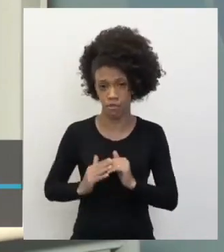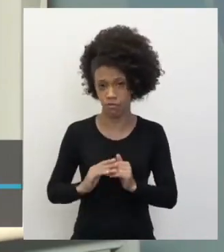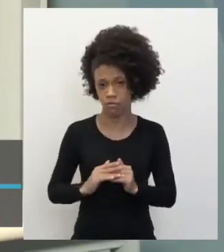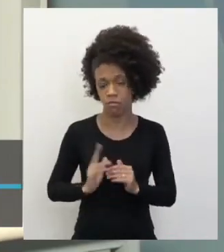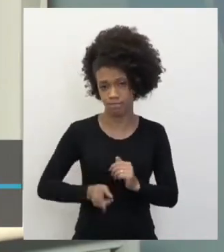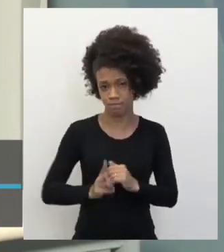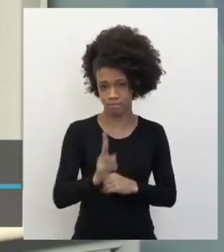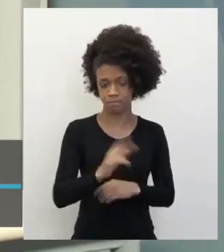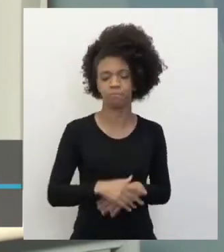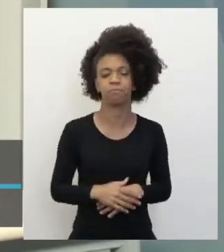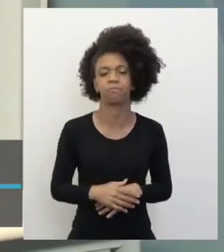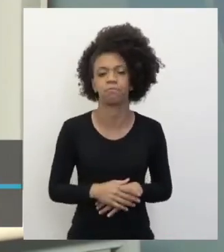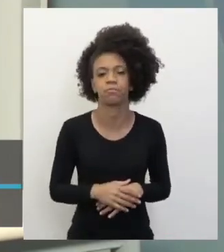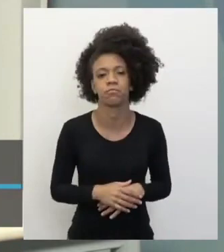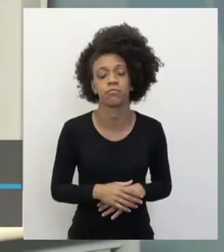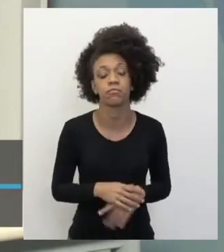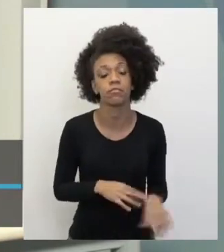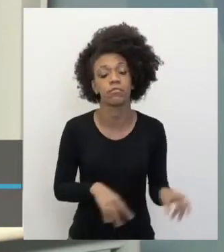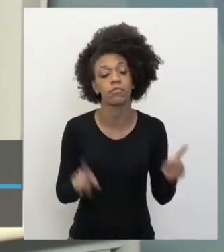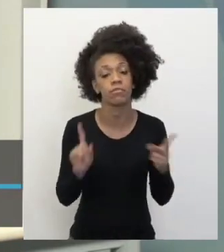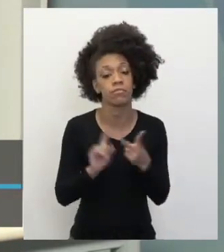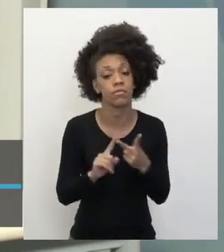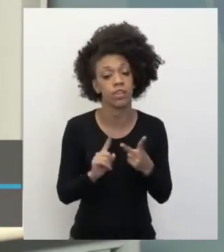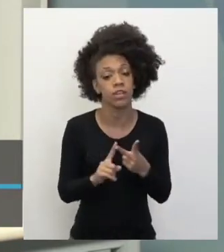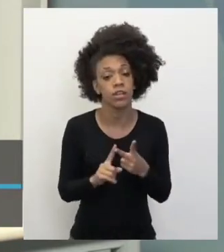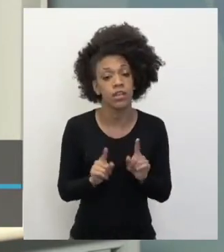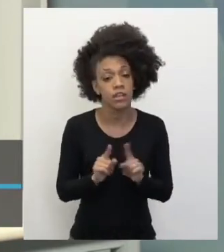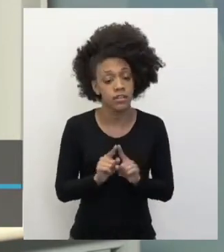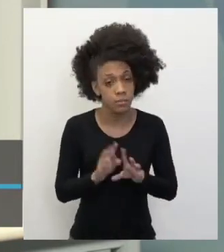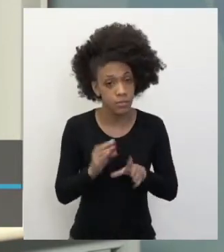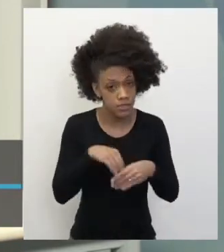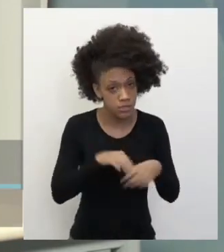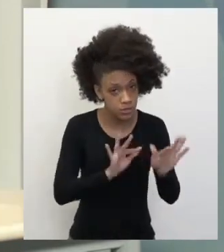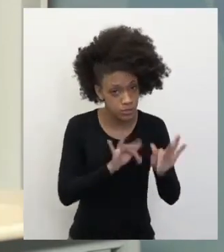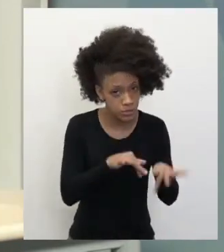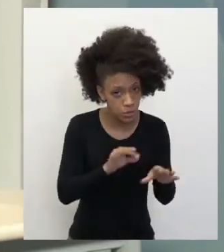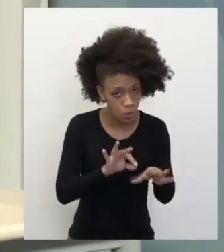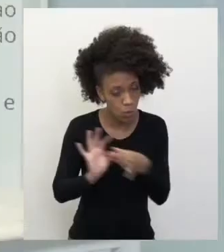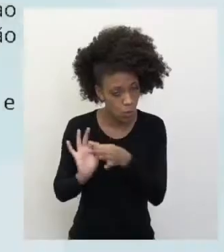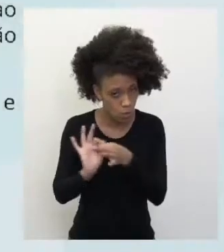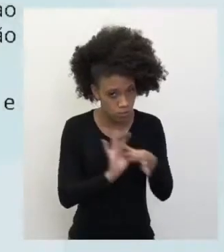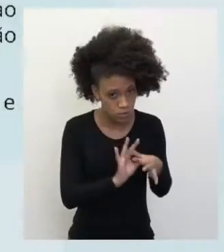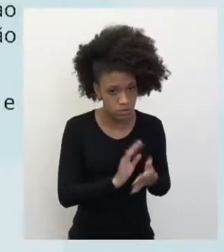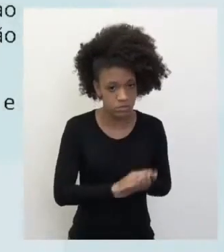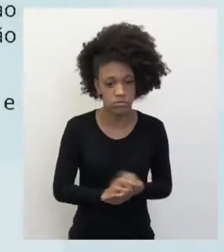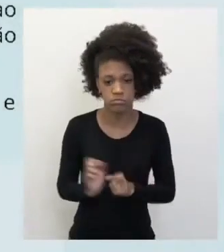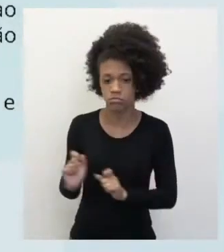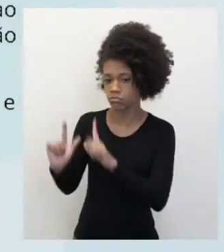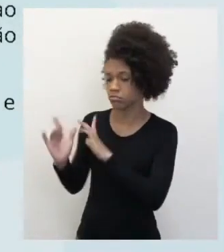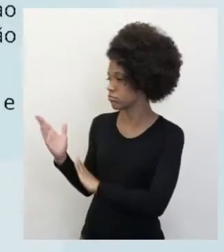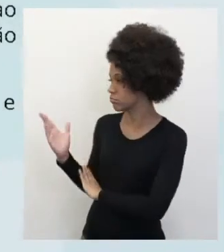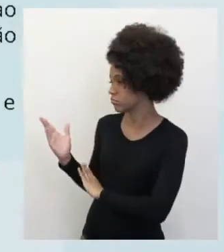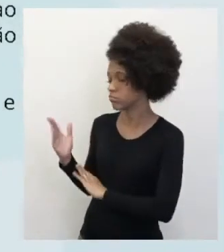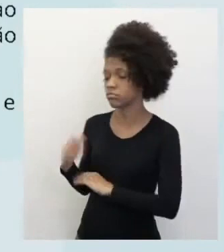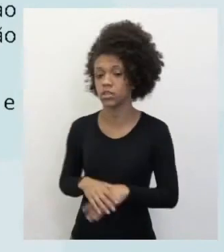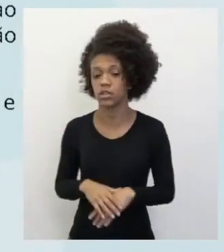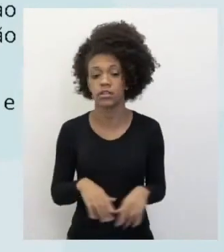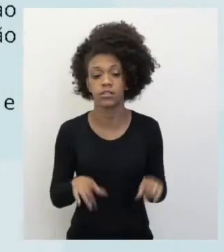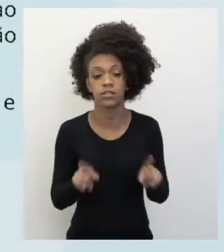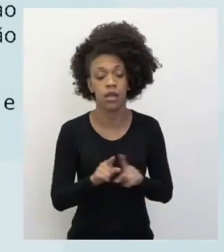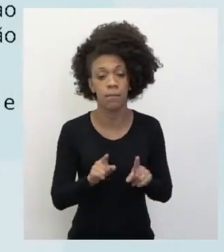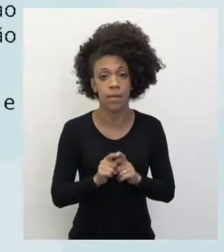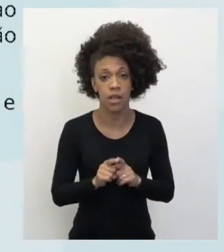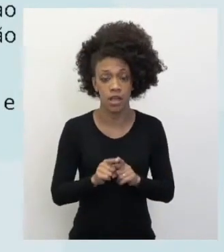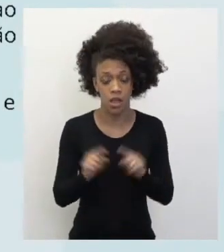perpetuando. Outra área aí dentro do feudo, como a gente vai ver ali ainda naquele slide para a gente finalizar, são as